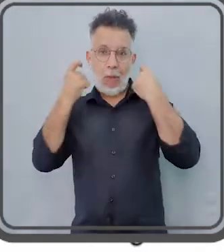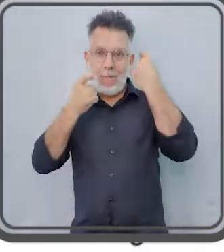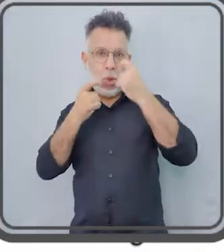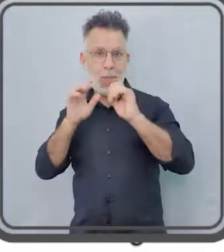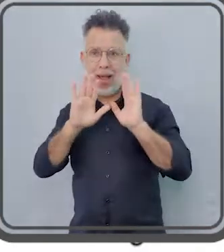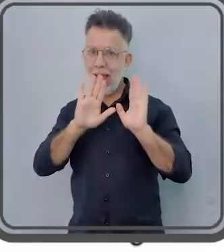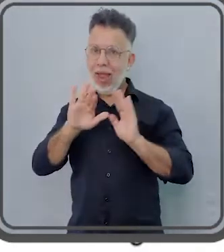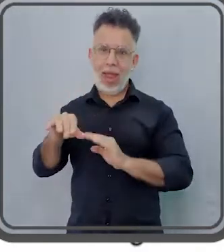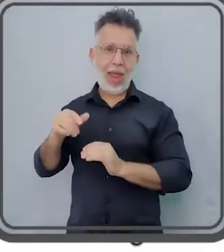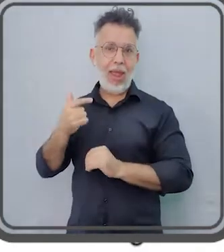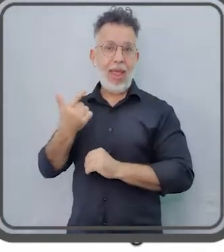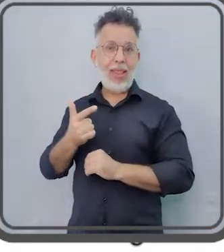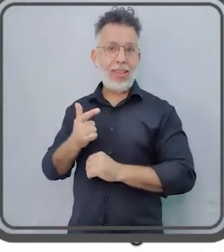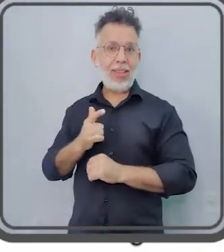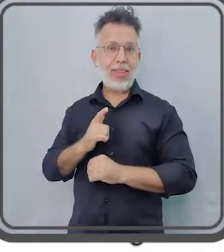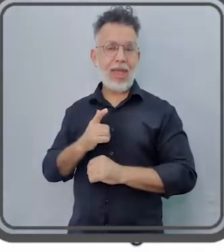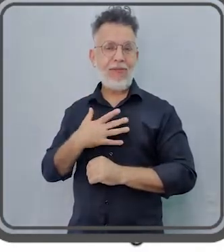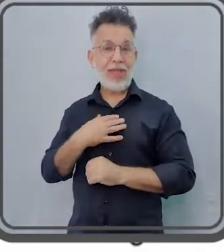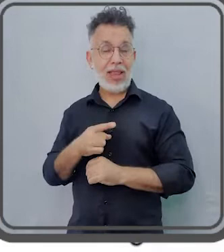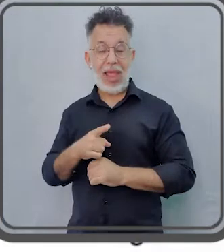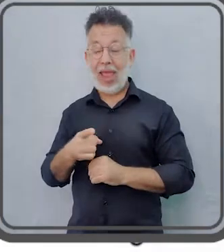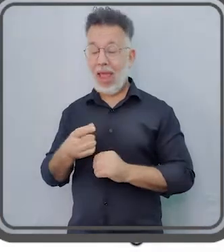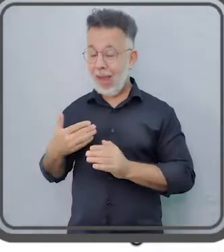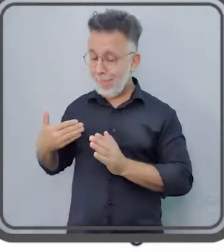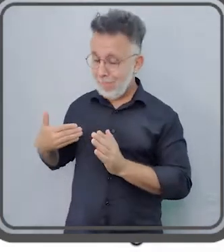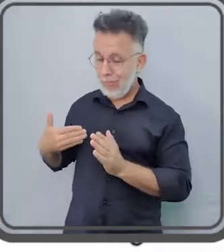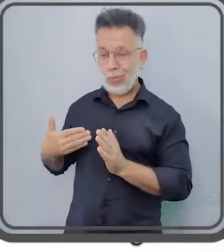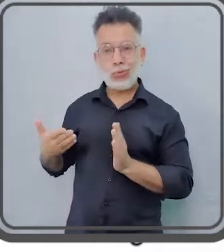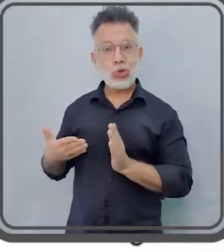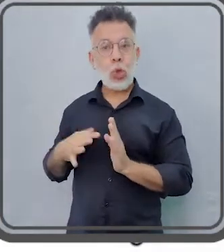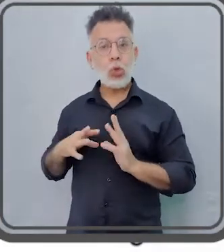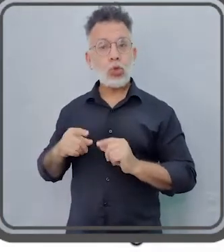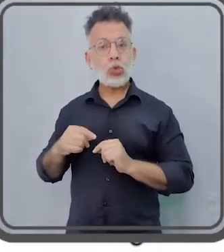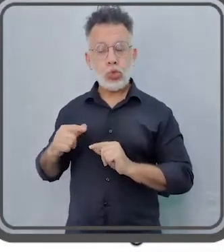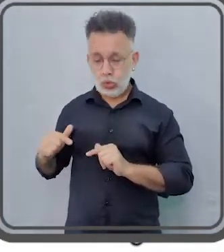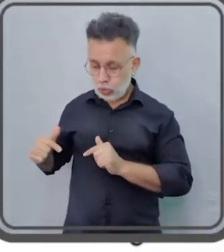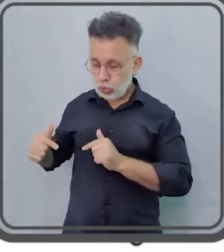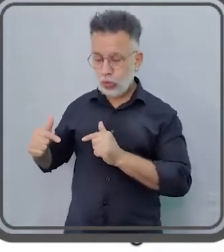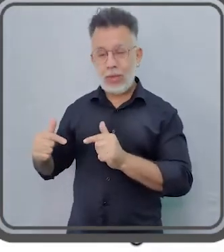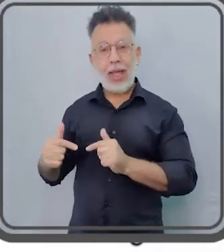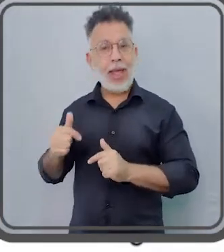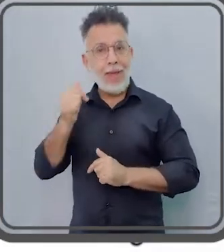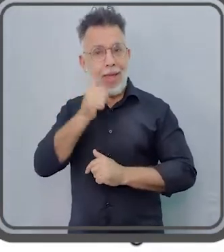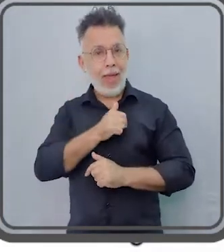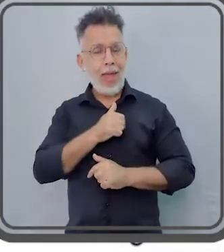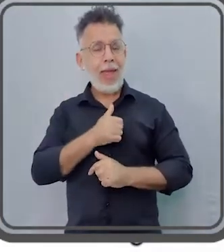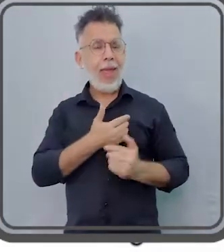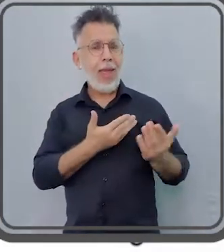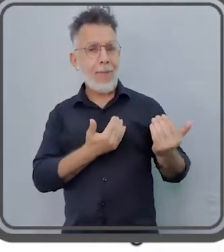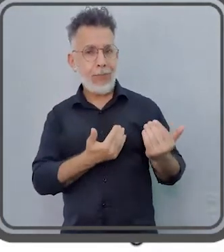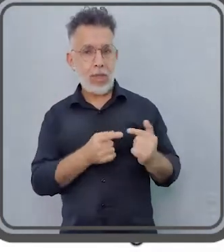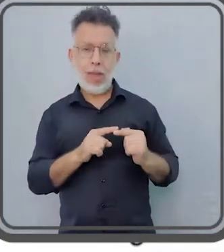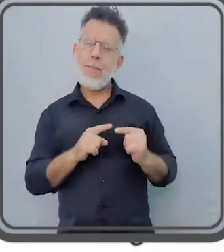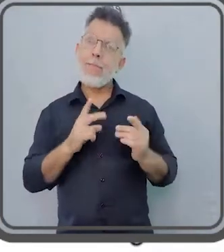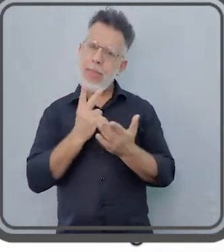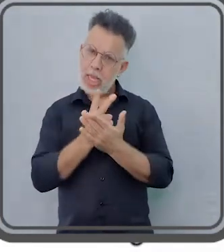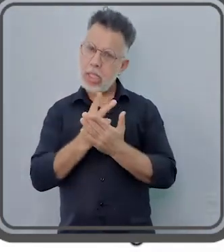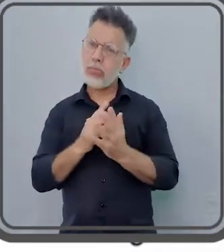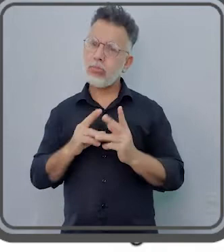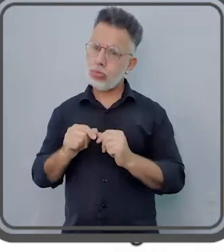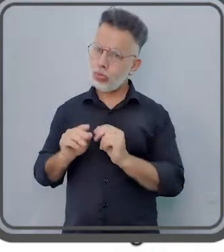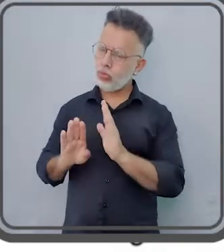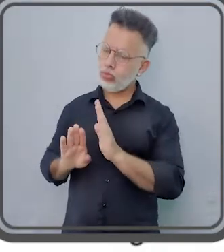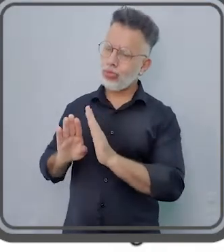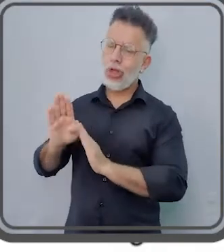é muito recente. Então, tudo na jornada feminina ainda é muito recente, apesar de todos os nossos avanços. E apesar de a gente achar que a gente já